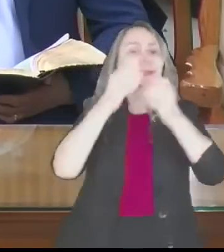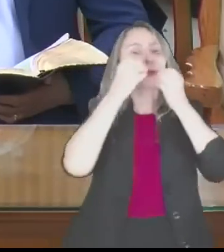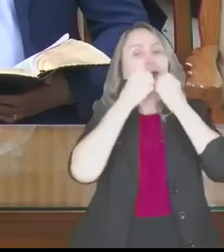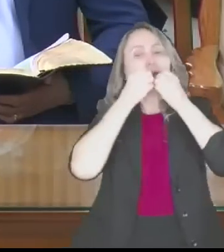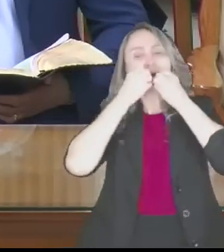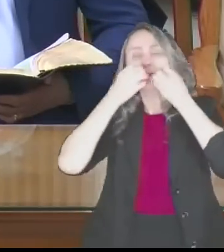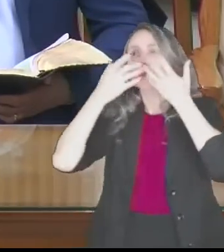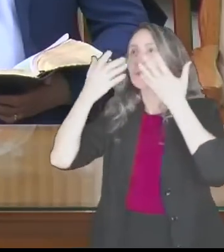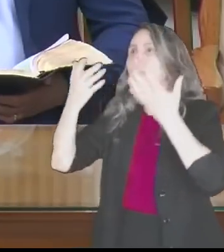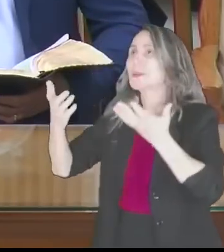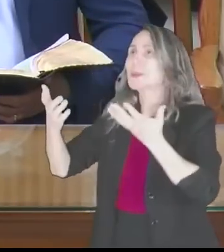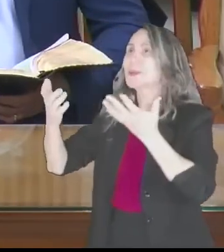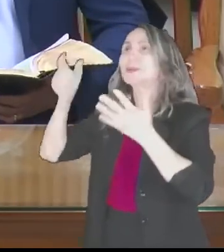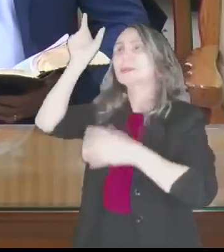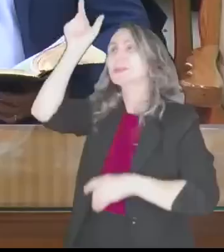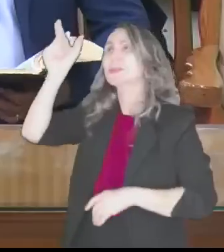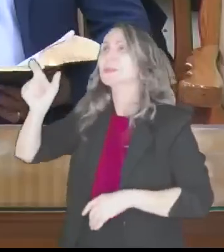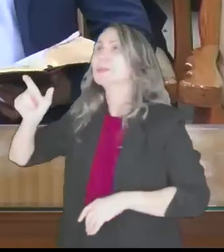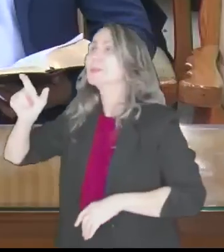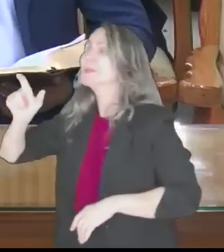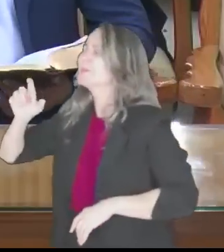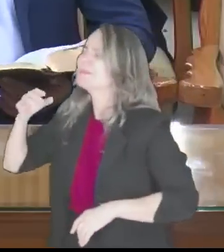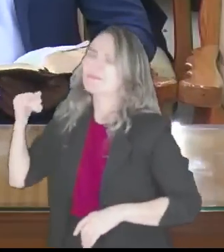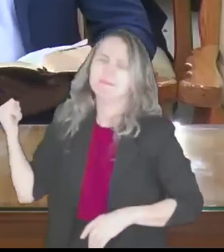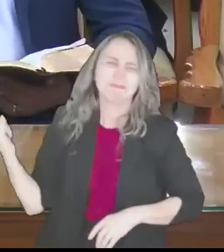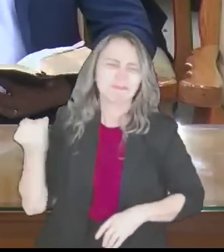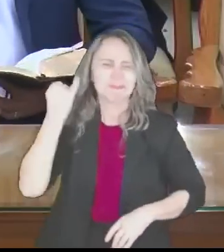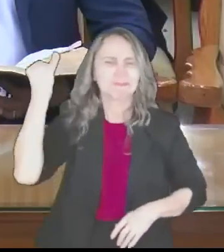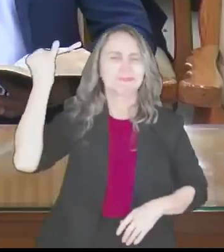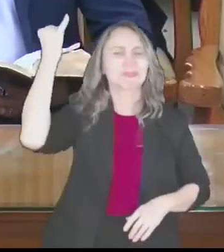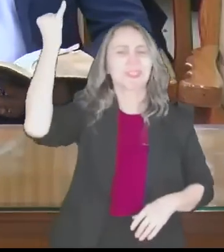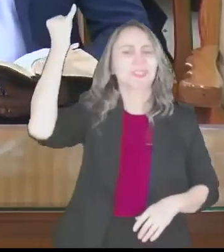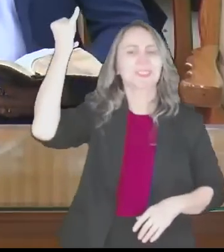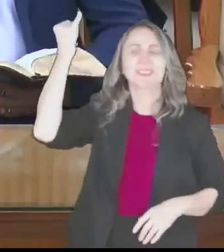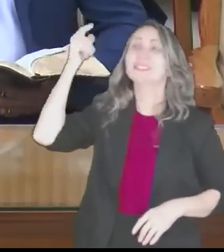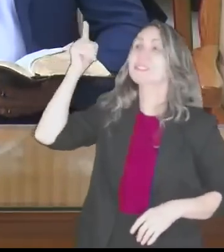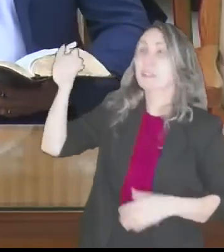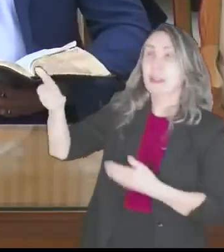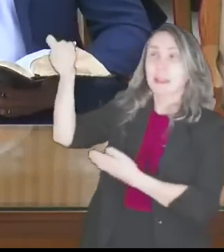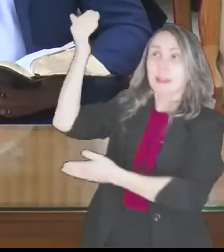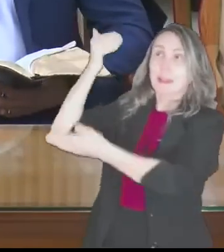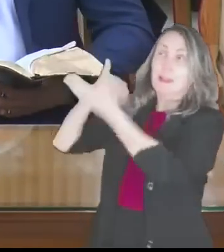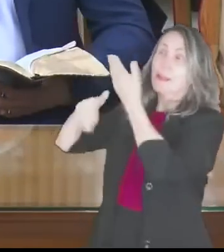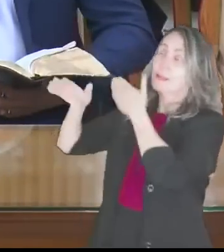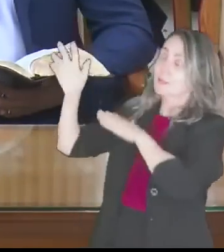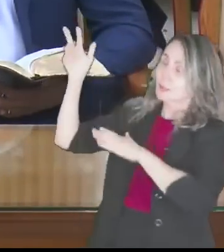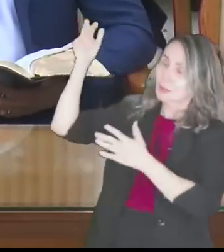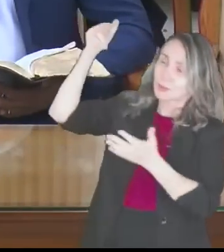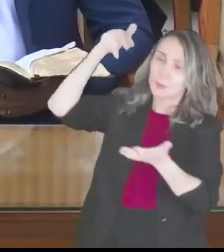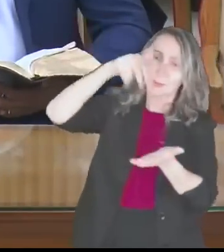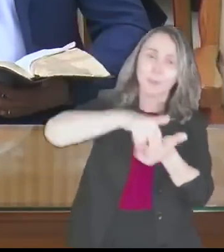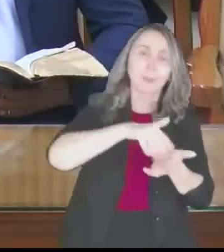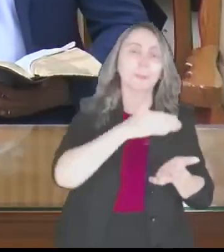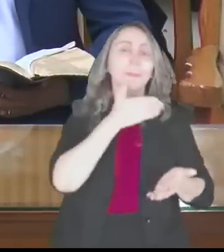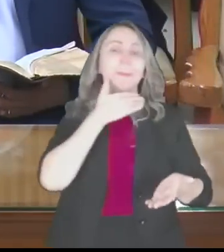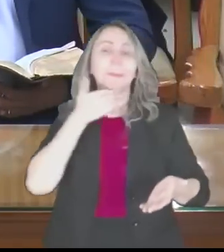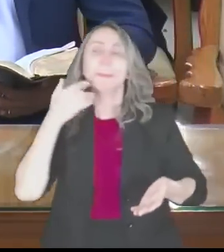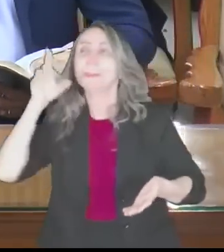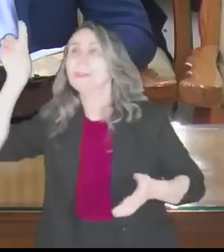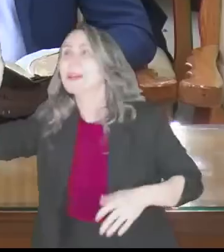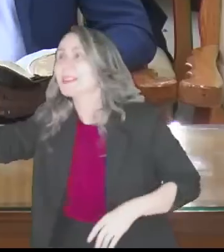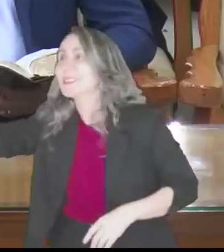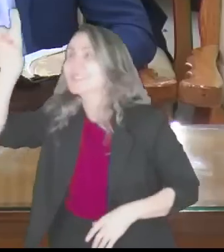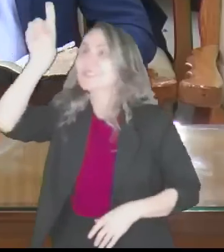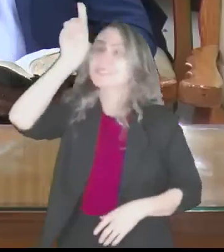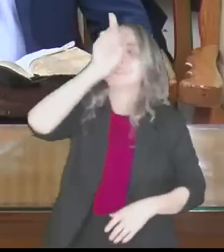bom, tu és tudo para mim. Foste morto, mas vives em mim.